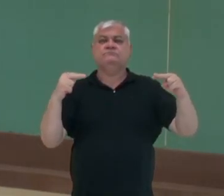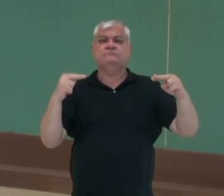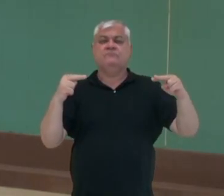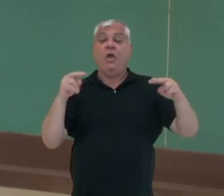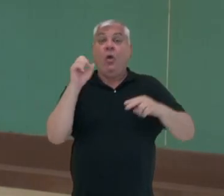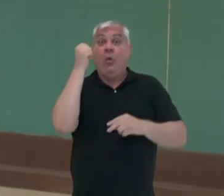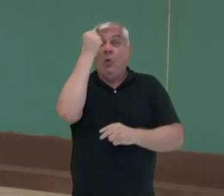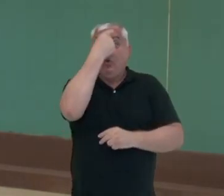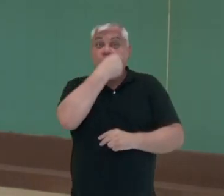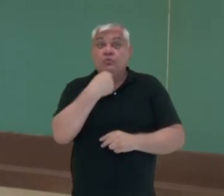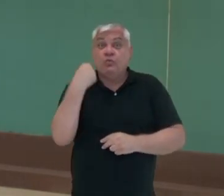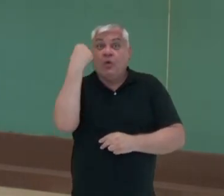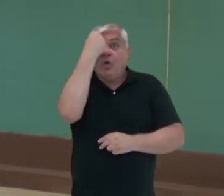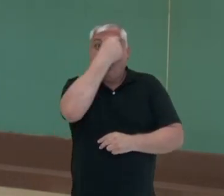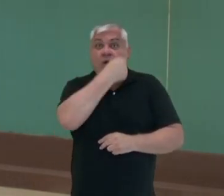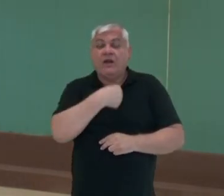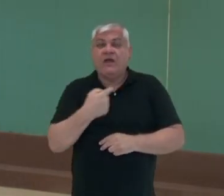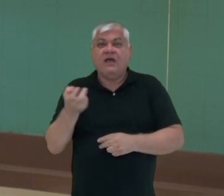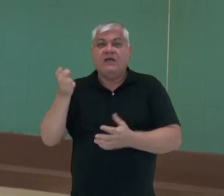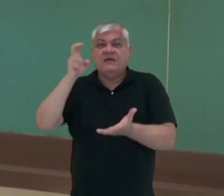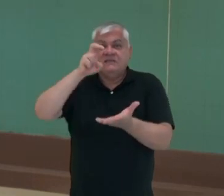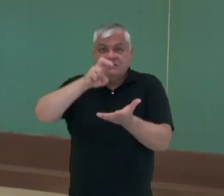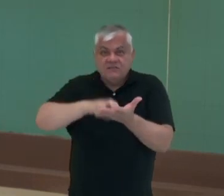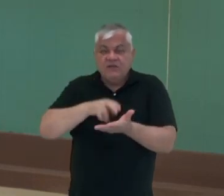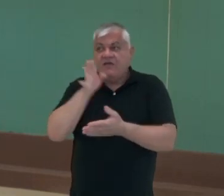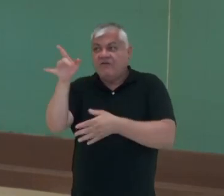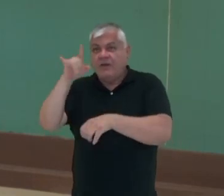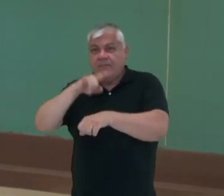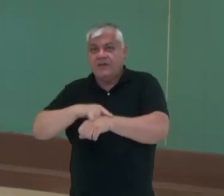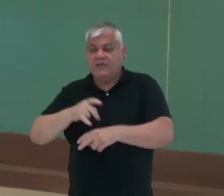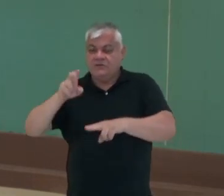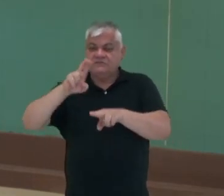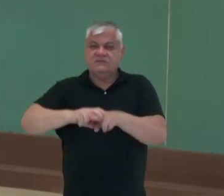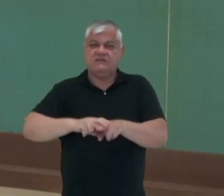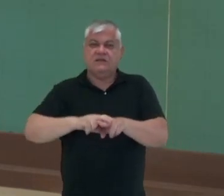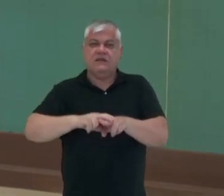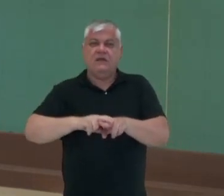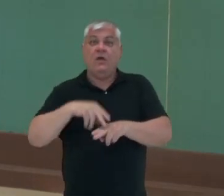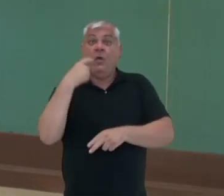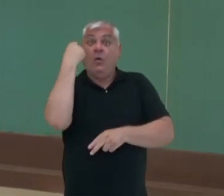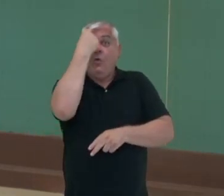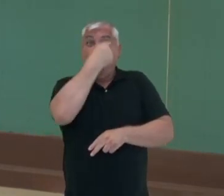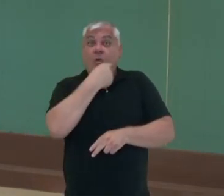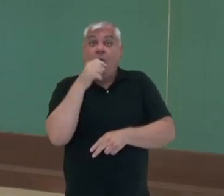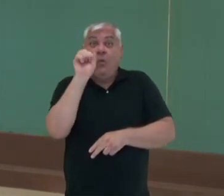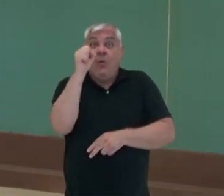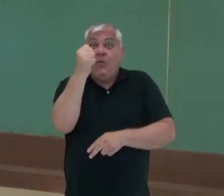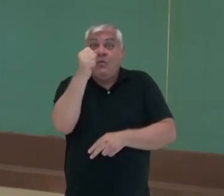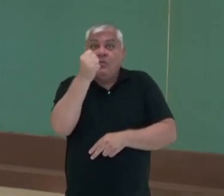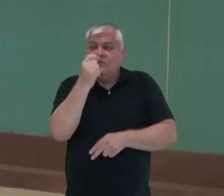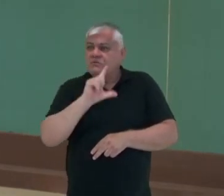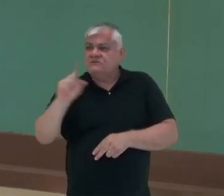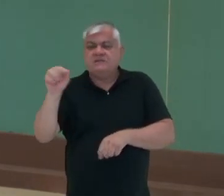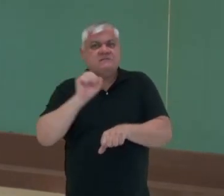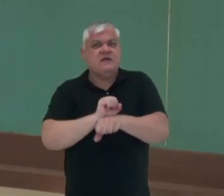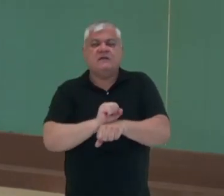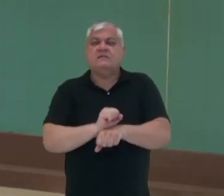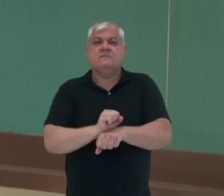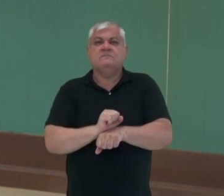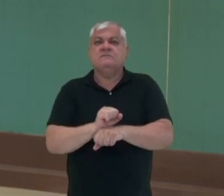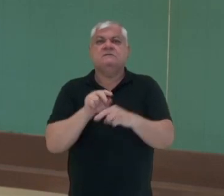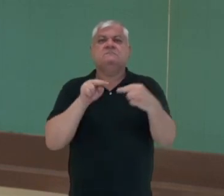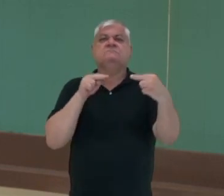seguidas. Eles só chegavam de manhã no banheiro, ficavam 8 horas ali e ficavam ali se olhando. O Lai desistiu 2 vezes porque ele não aguentou as dores, teve